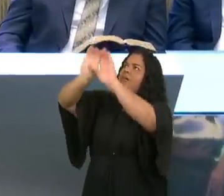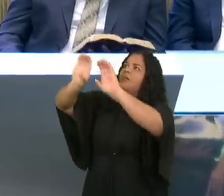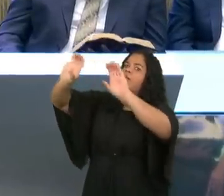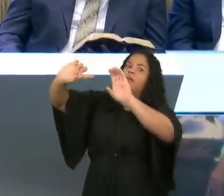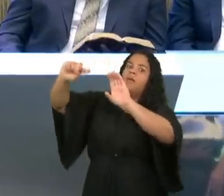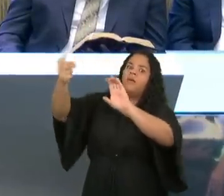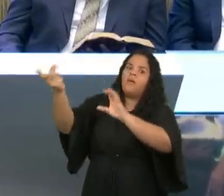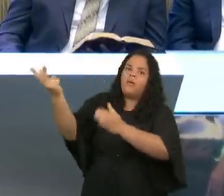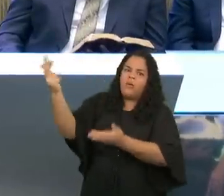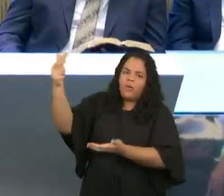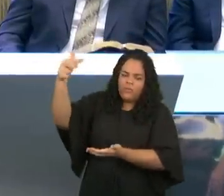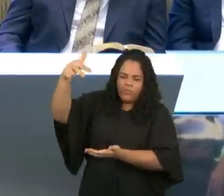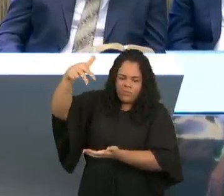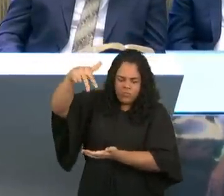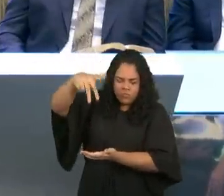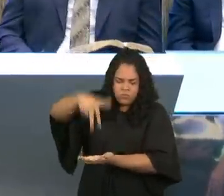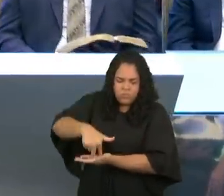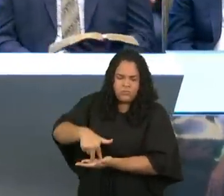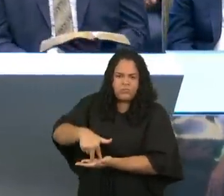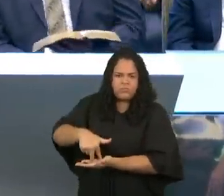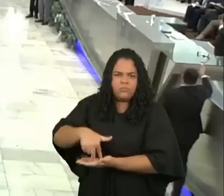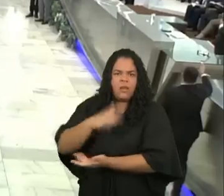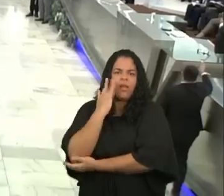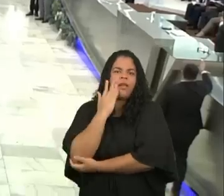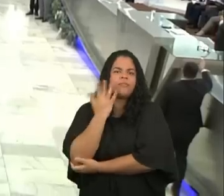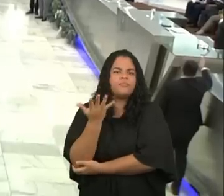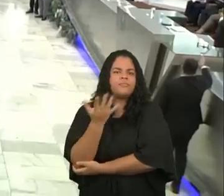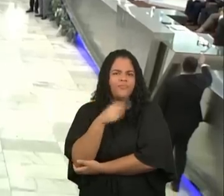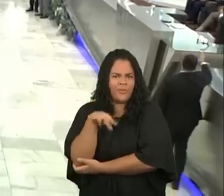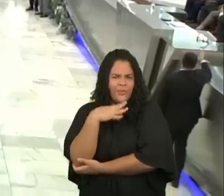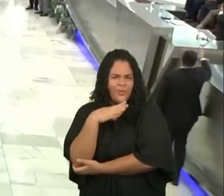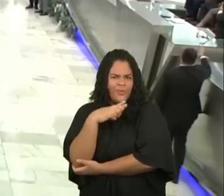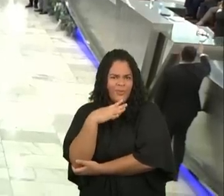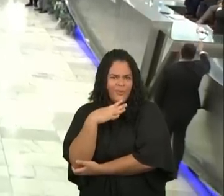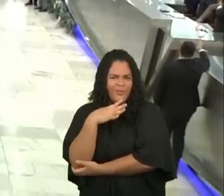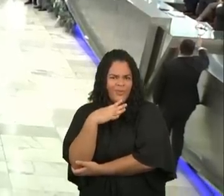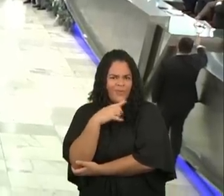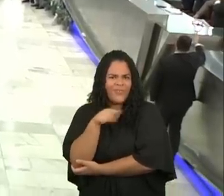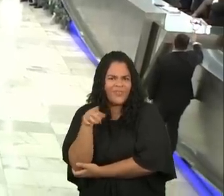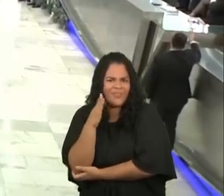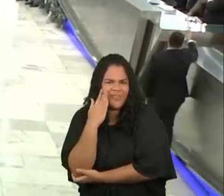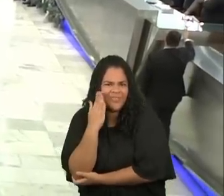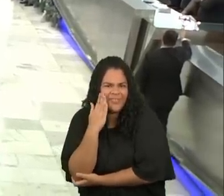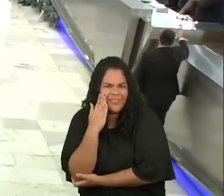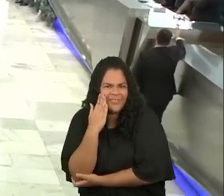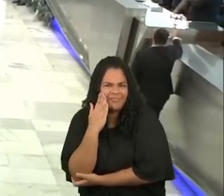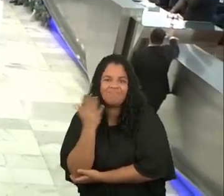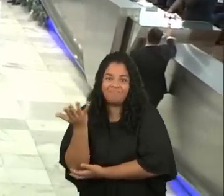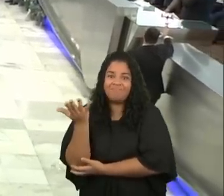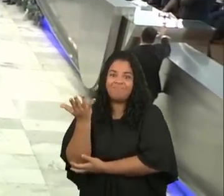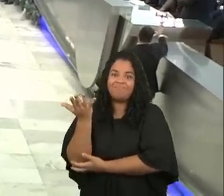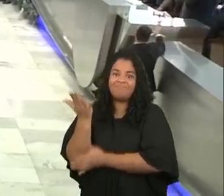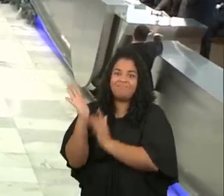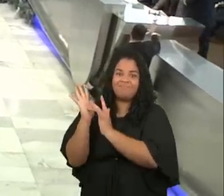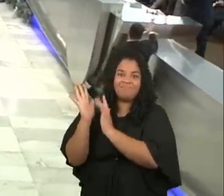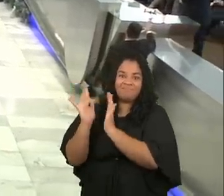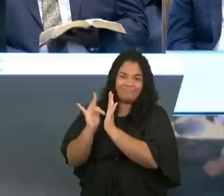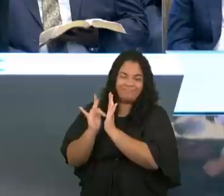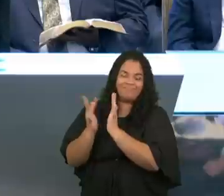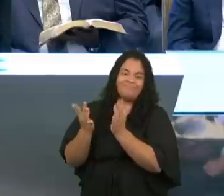dele? Qual é o nome dele? Ele desceu, não subiu. Mas aquele que